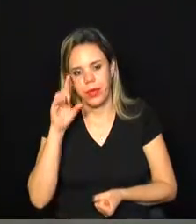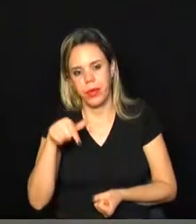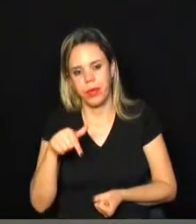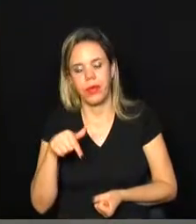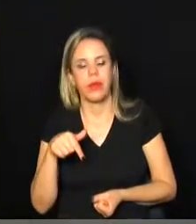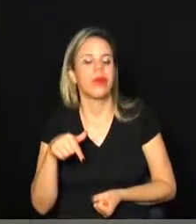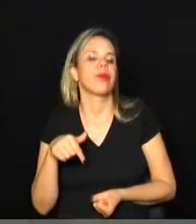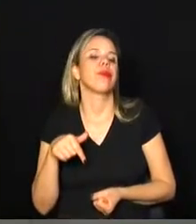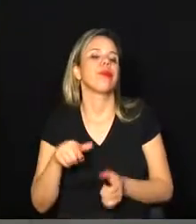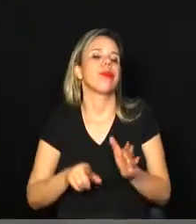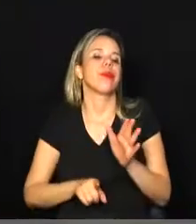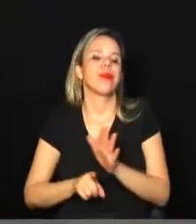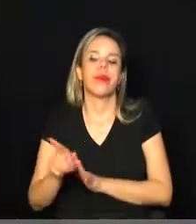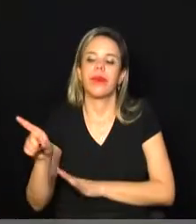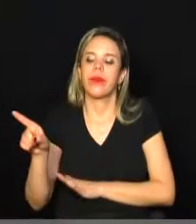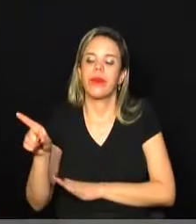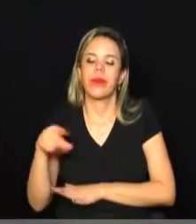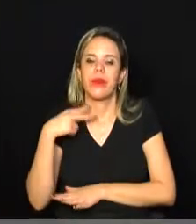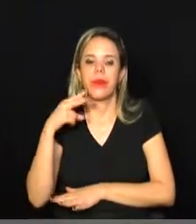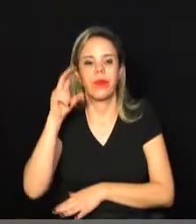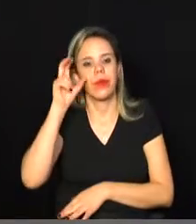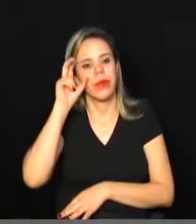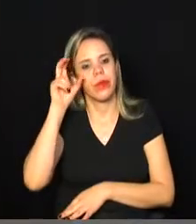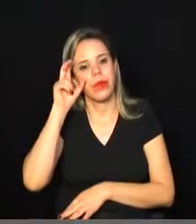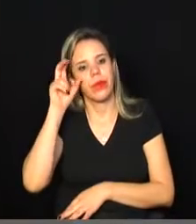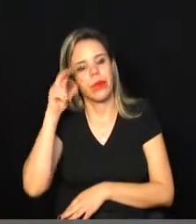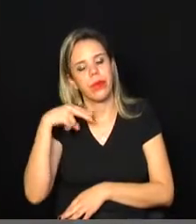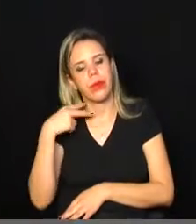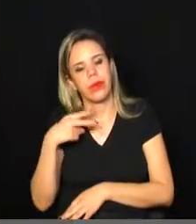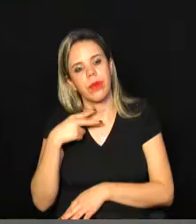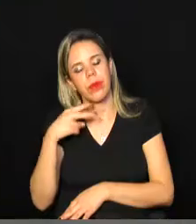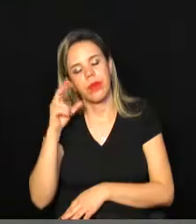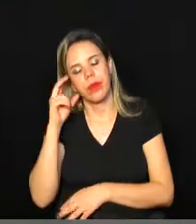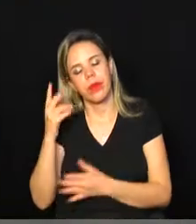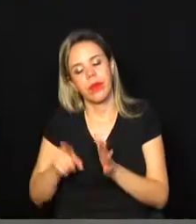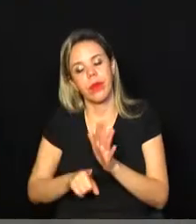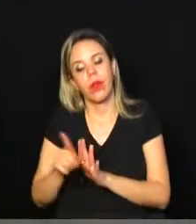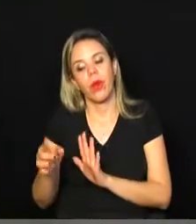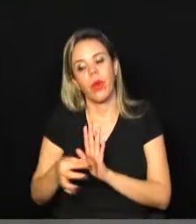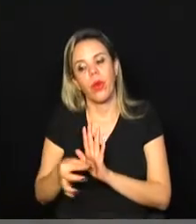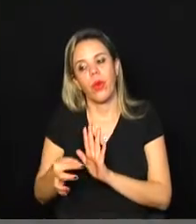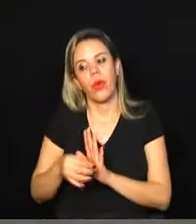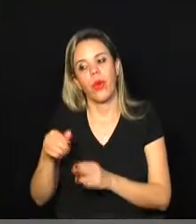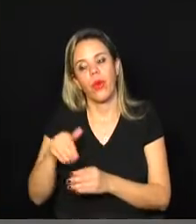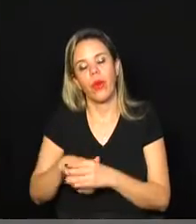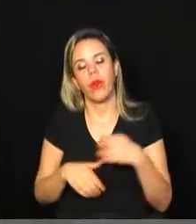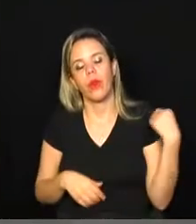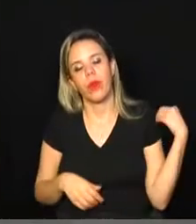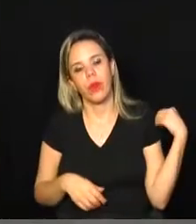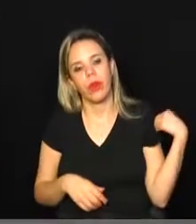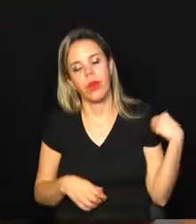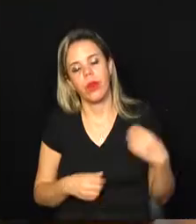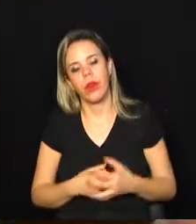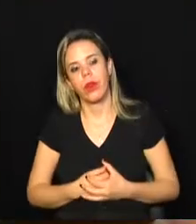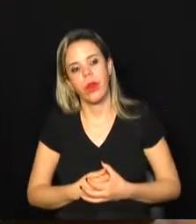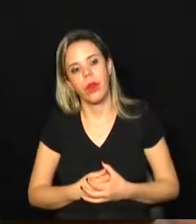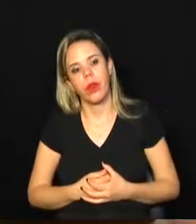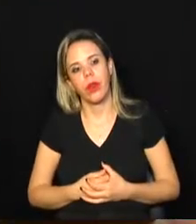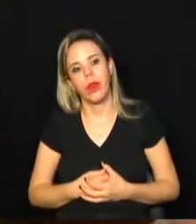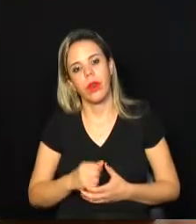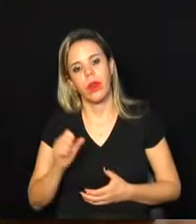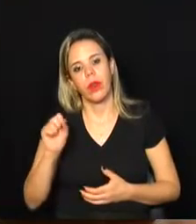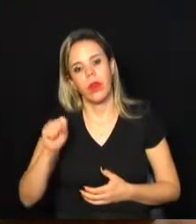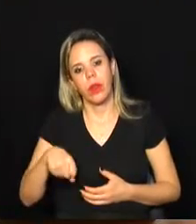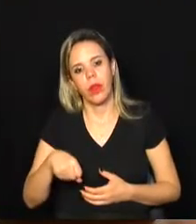favorável eu passo a palavra ao Vereador Carlinhos camelô para exarar o seu voto eu